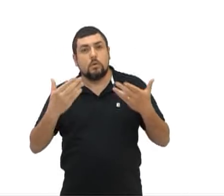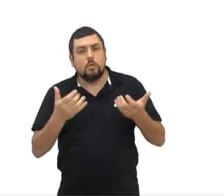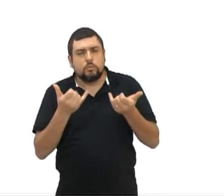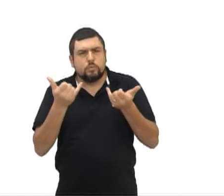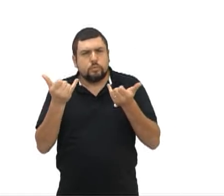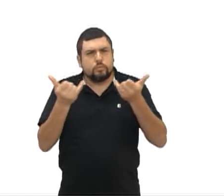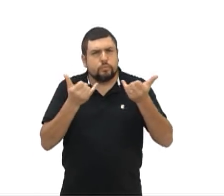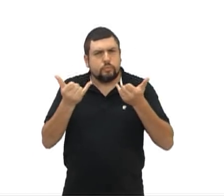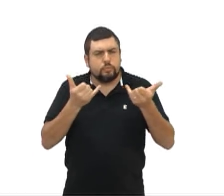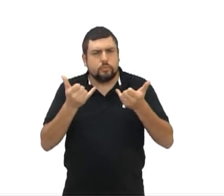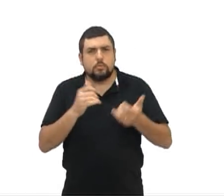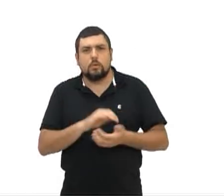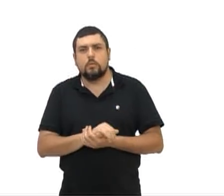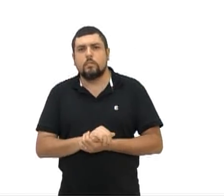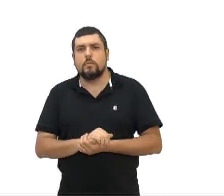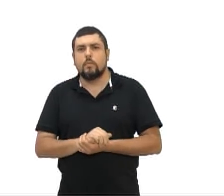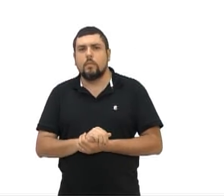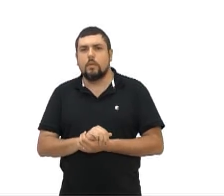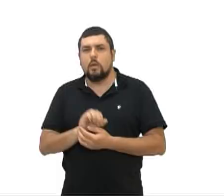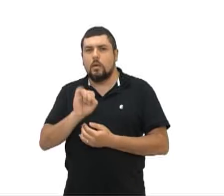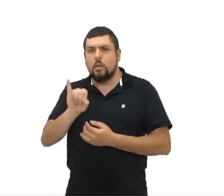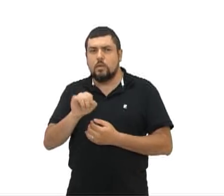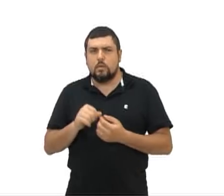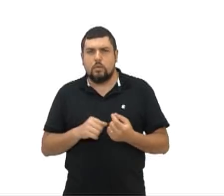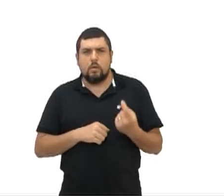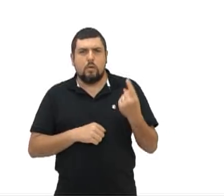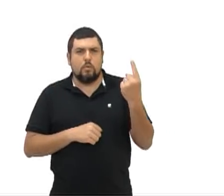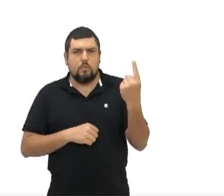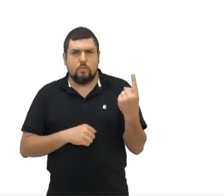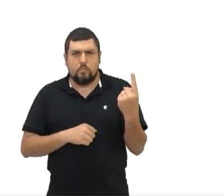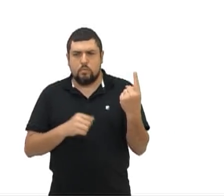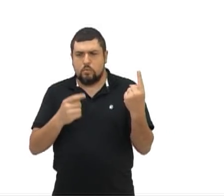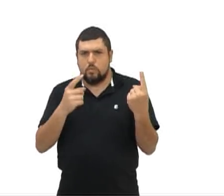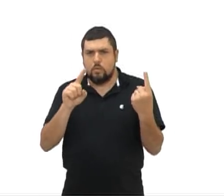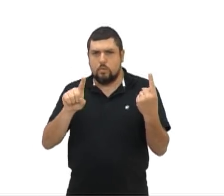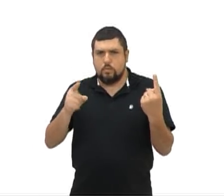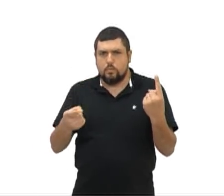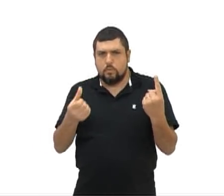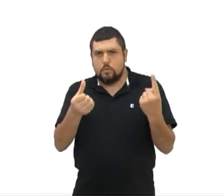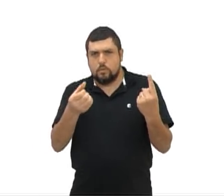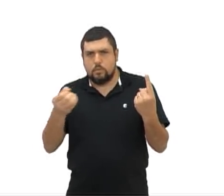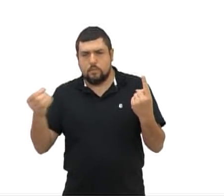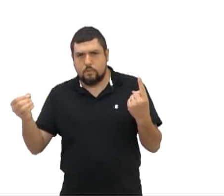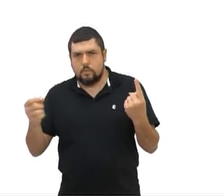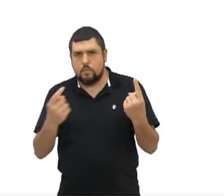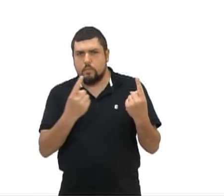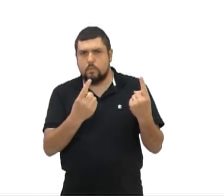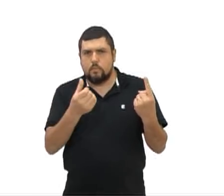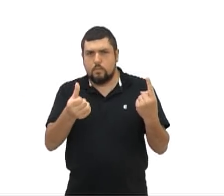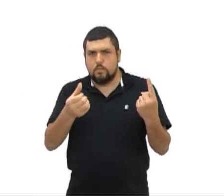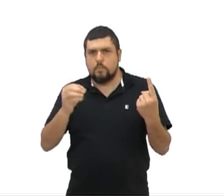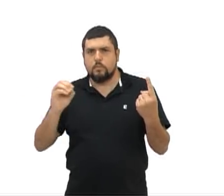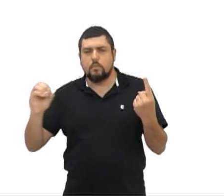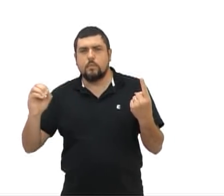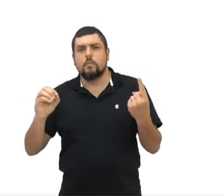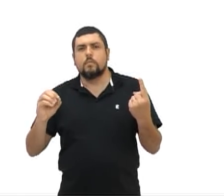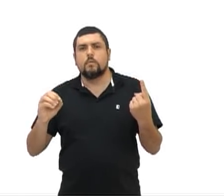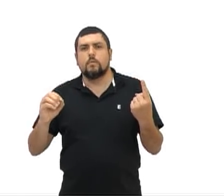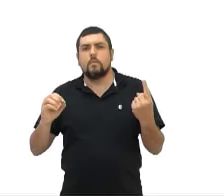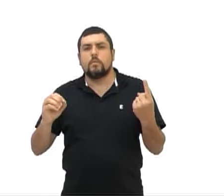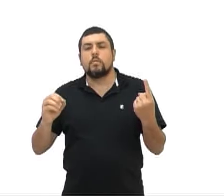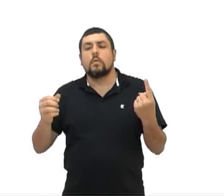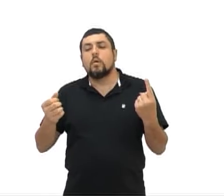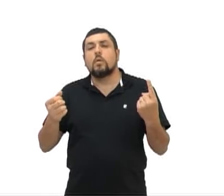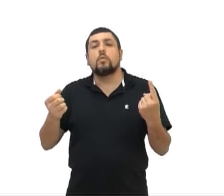informações. Se há um médico para cada 1.600 habitantes, para descobrir o número de